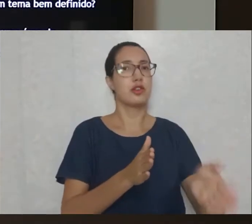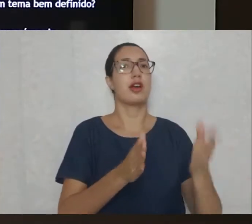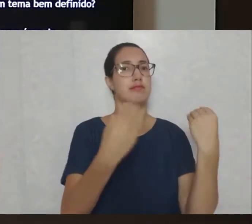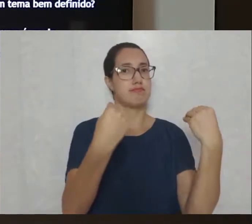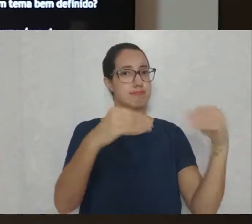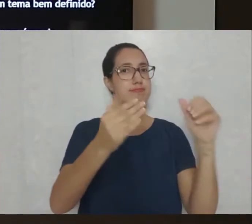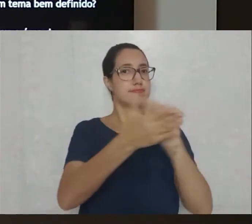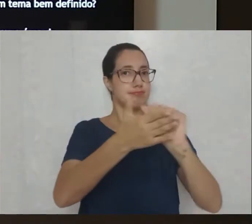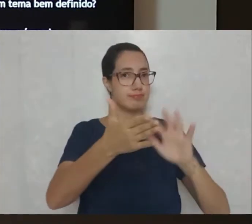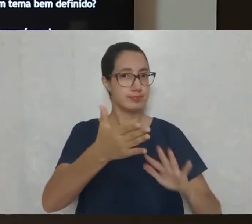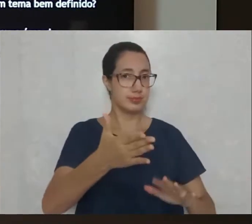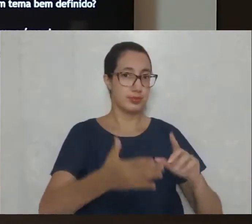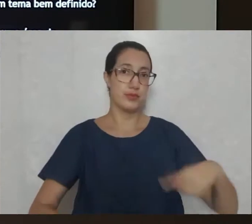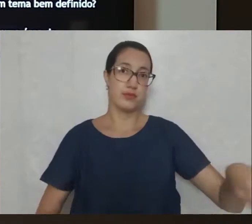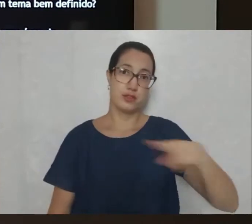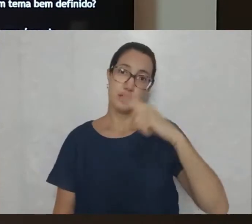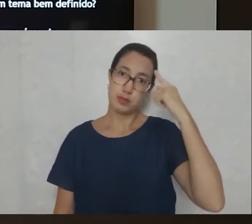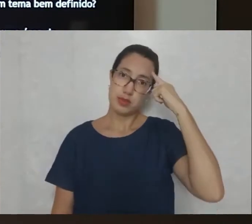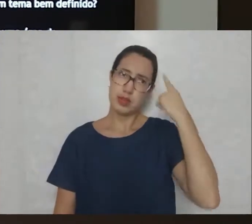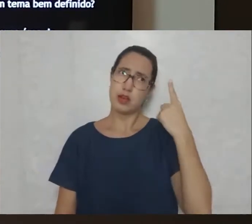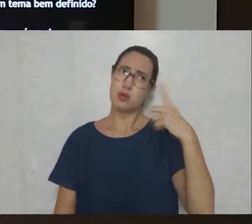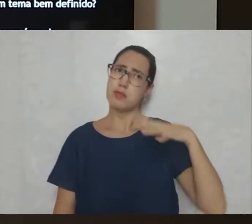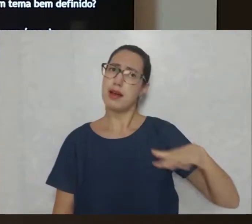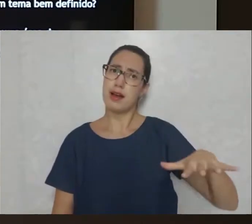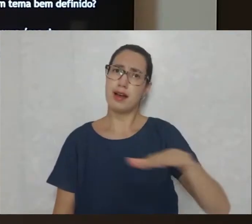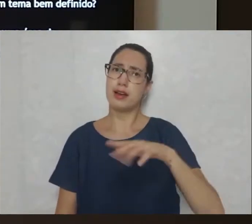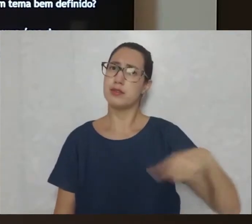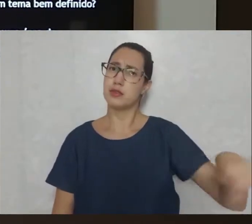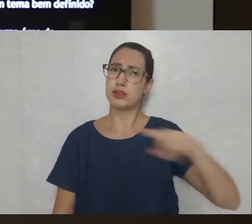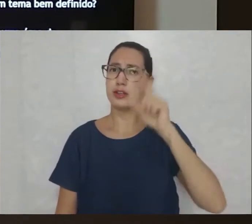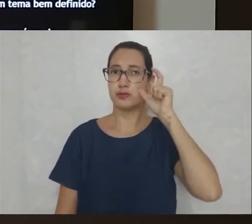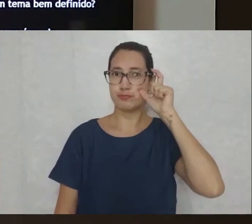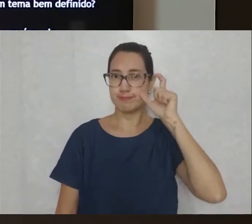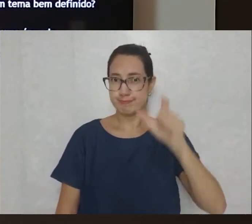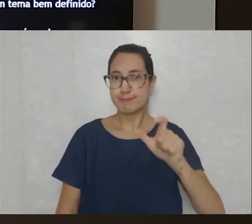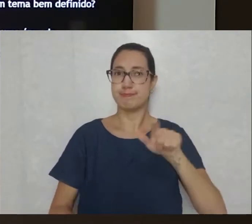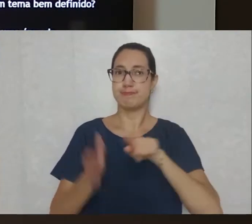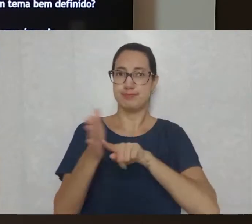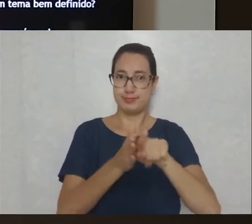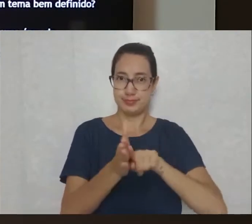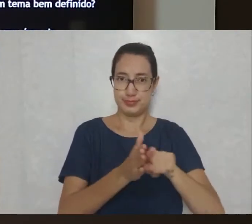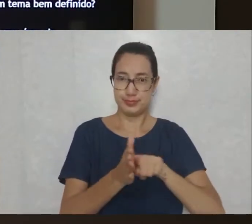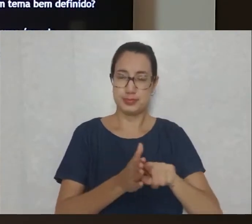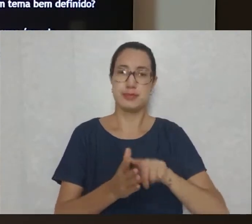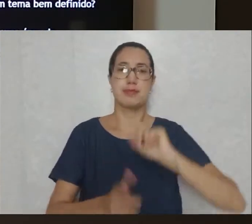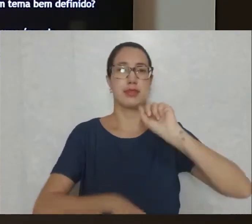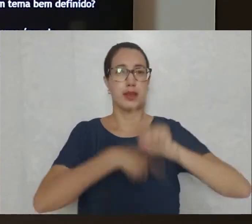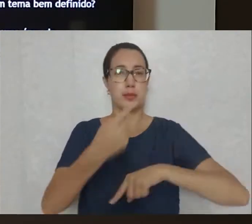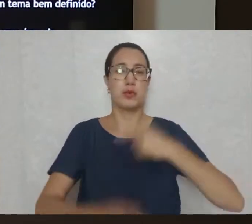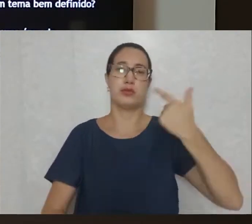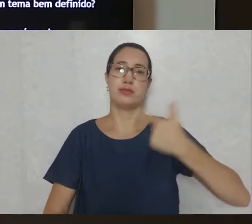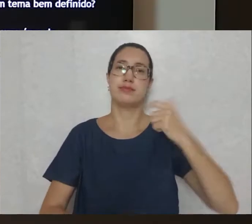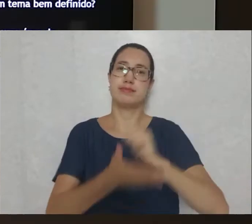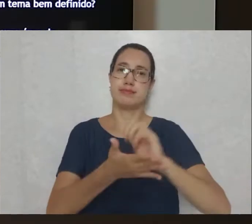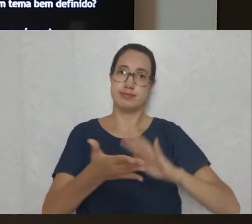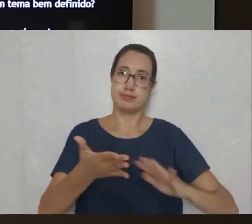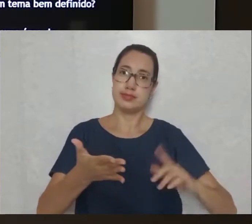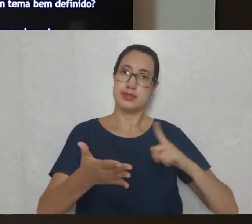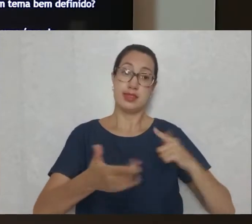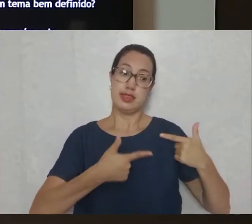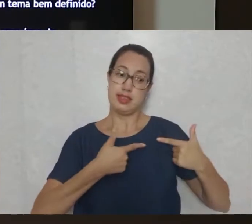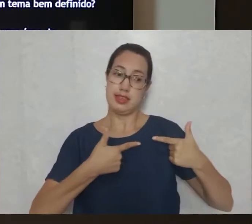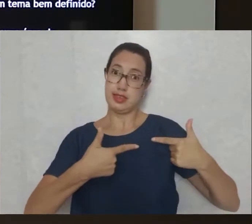pensar numa sub-área que desperta o interesse em vocês. Depois eu passei outra atividade para pensar em desafios naquela sub-área. Então, assim,